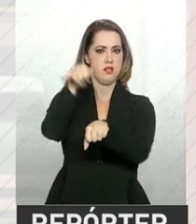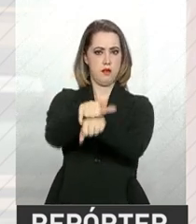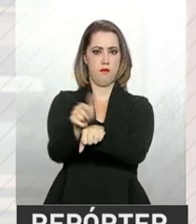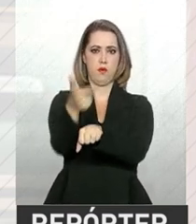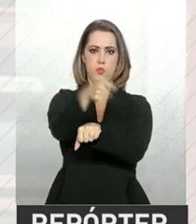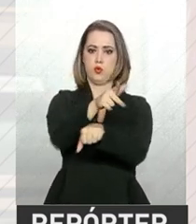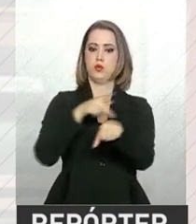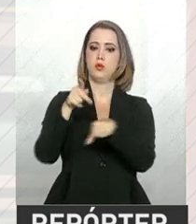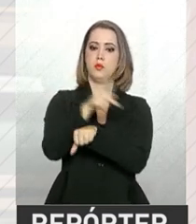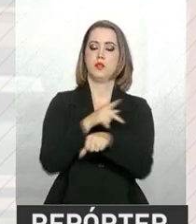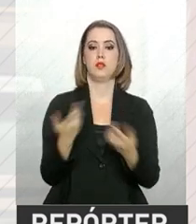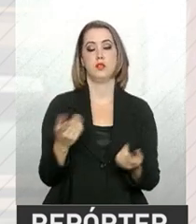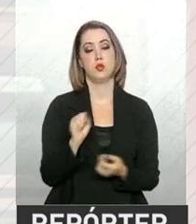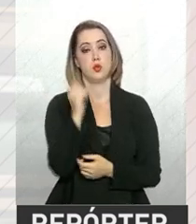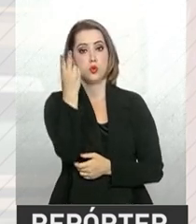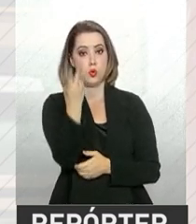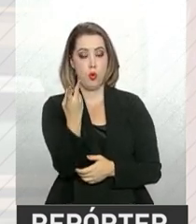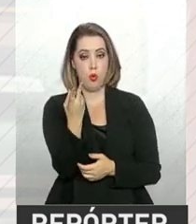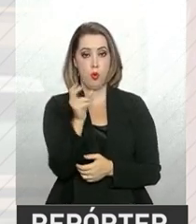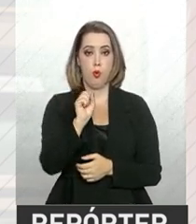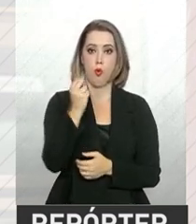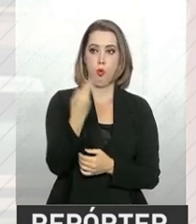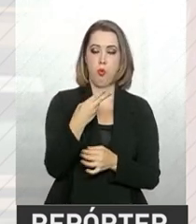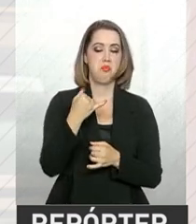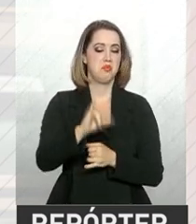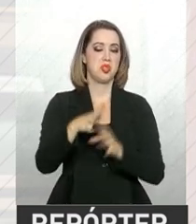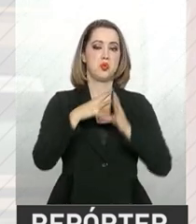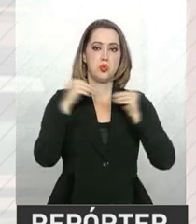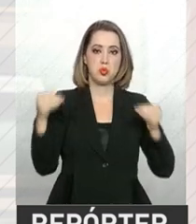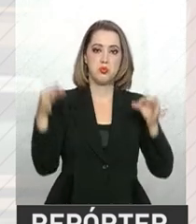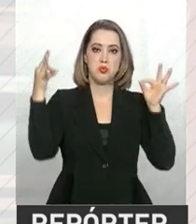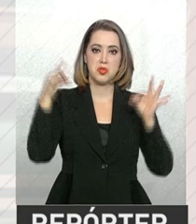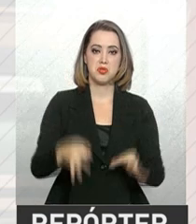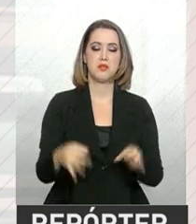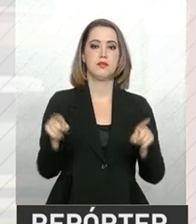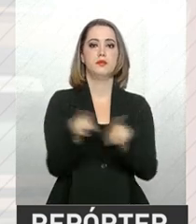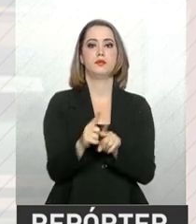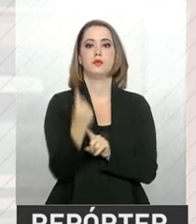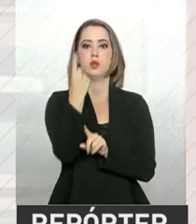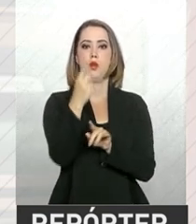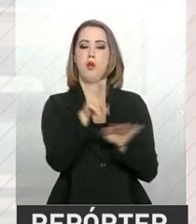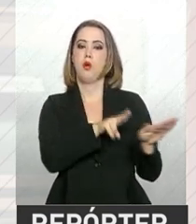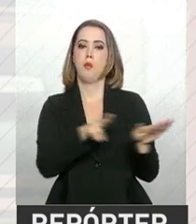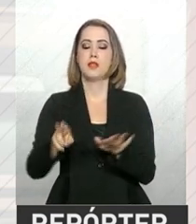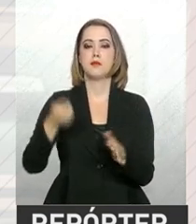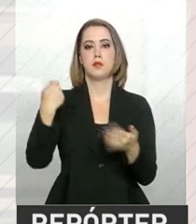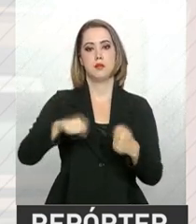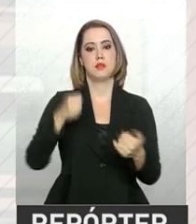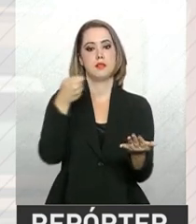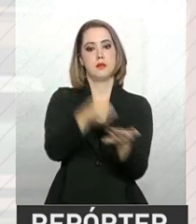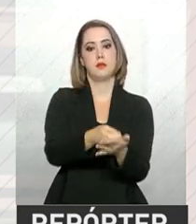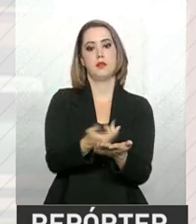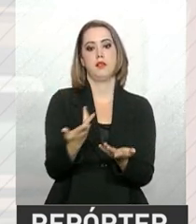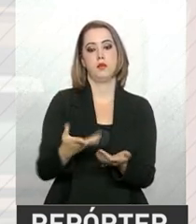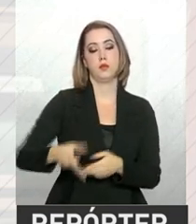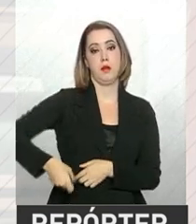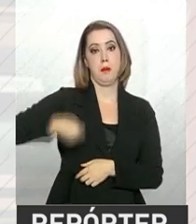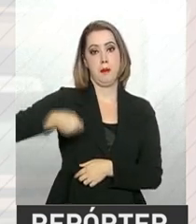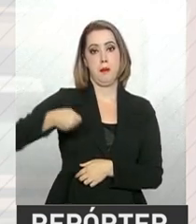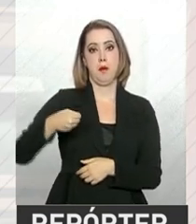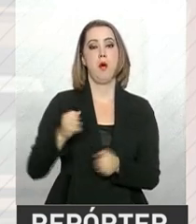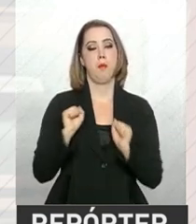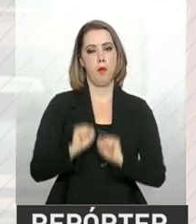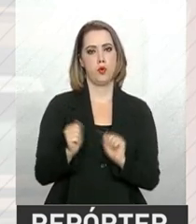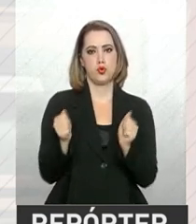uma semana para indenizar o consumidor. E a franquia mínima de bagagem de mão passa de 5 para 10 quilos. Outra mudança